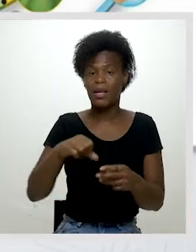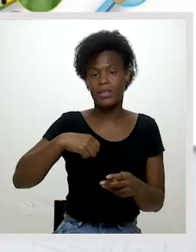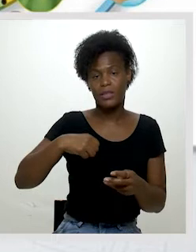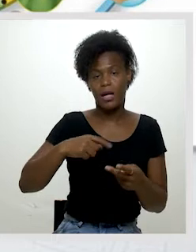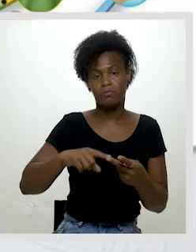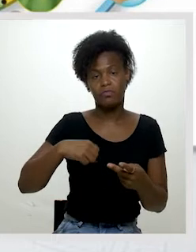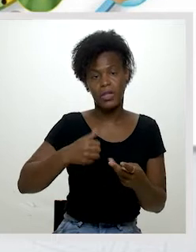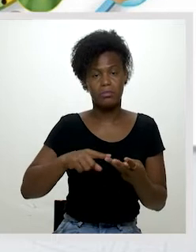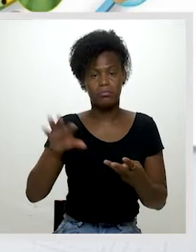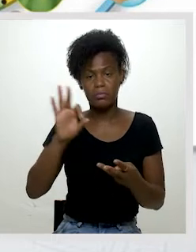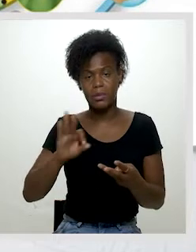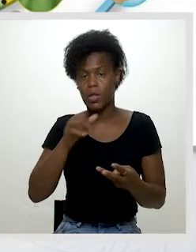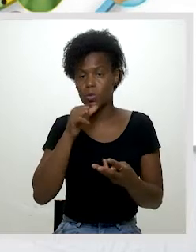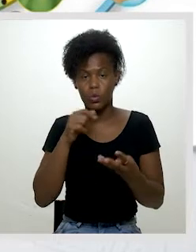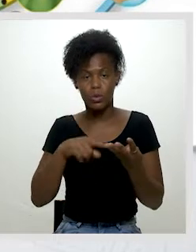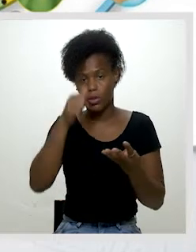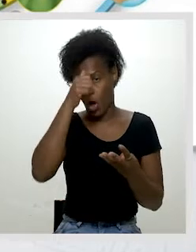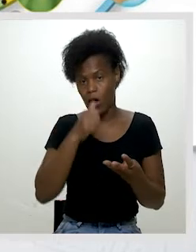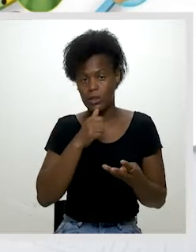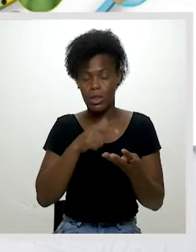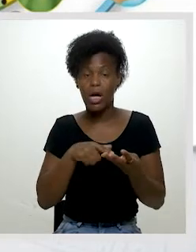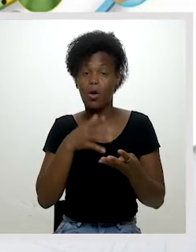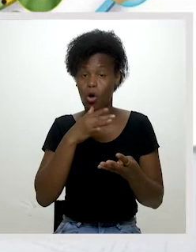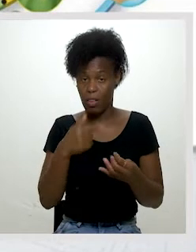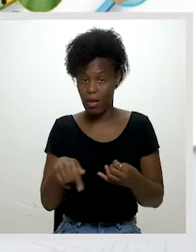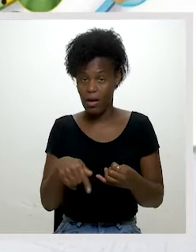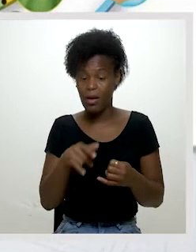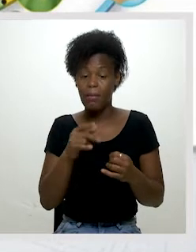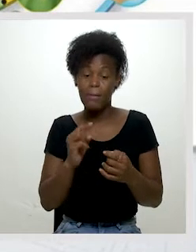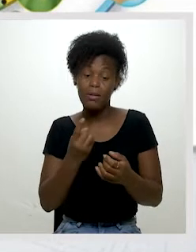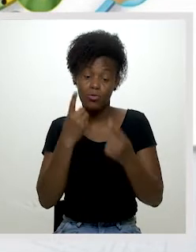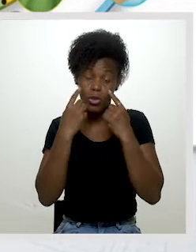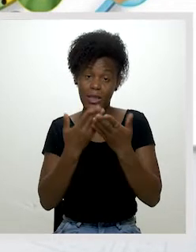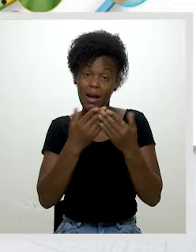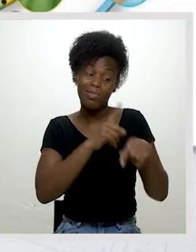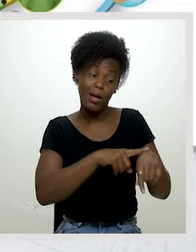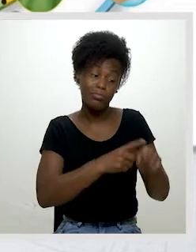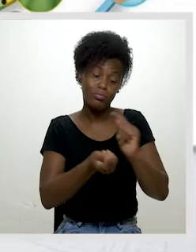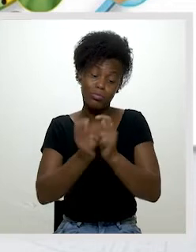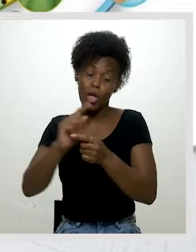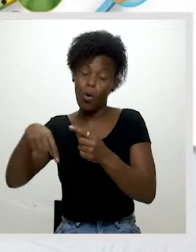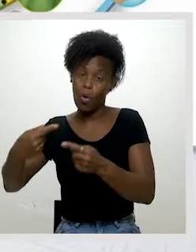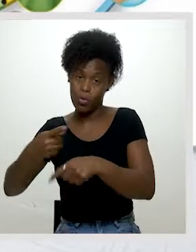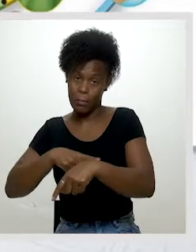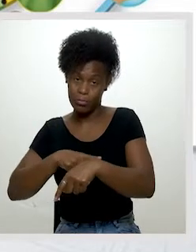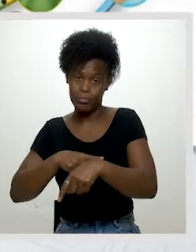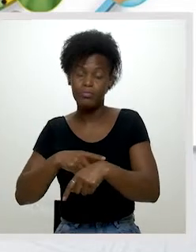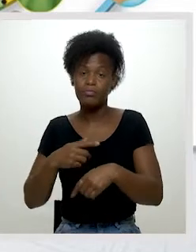castanho, temos o verde, o amarelo, o azul e rosa. É exatamente para mostrar de uma época para